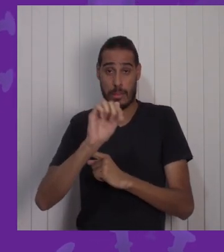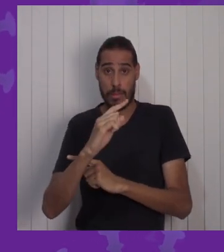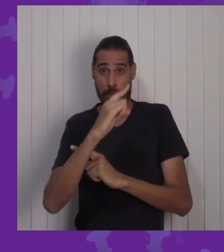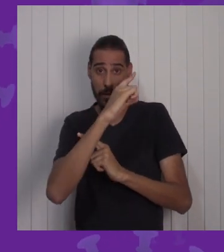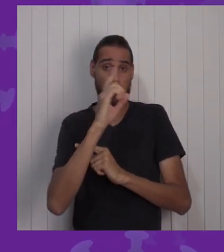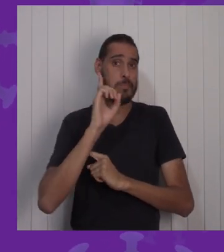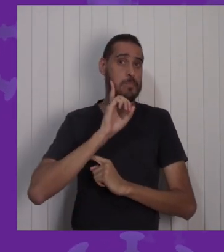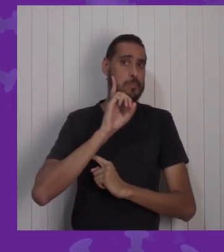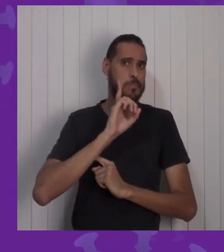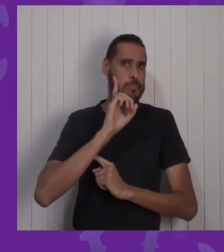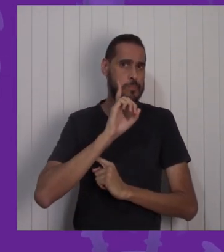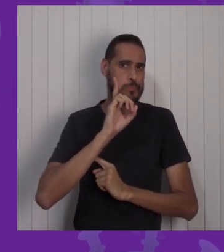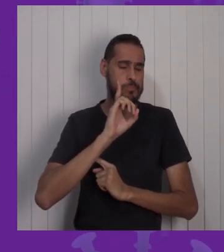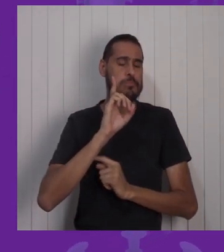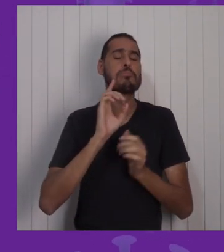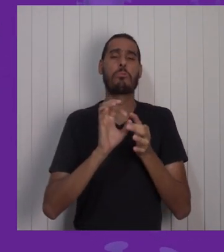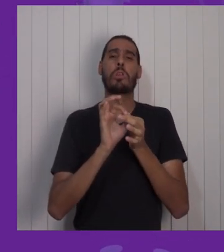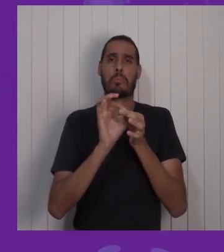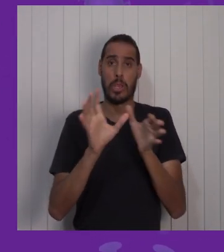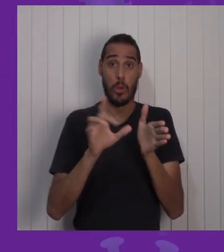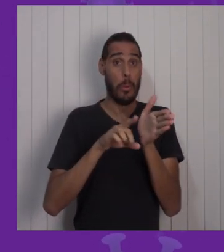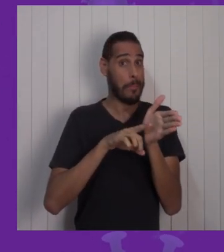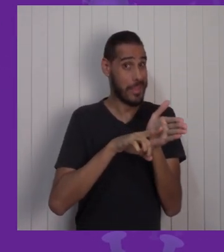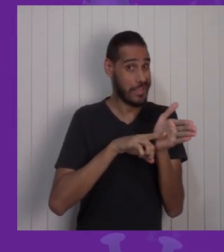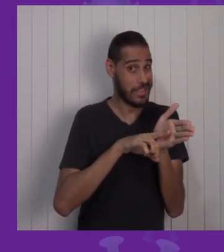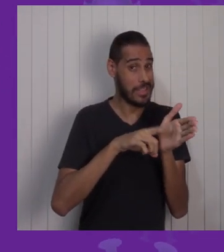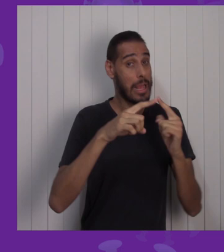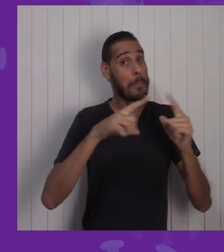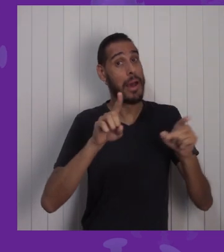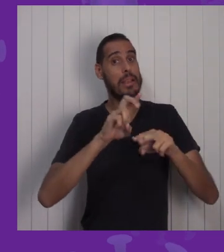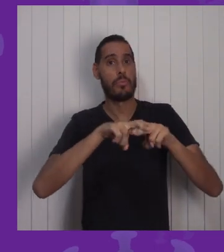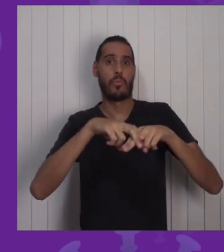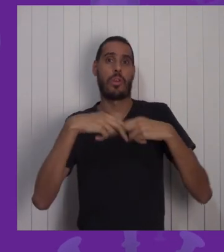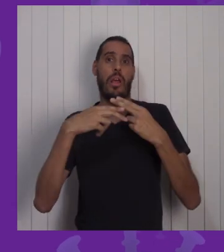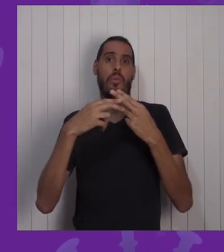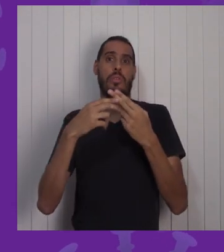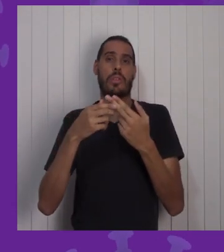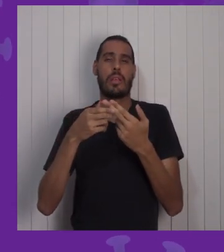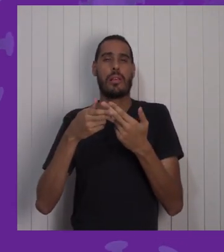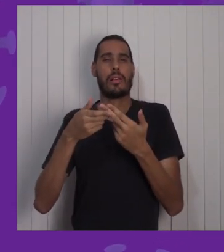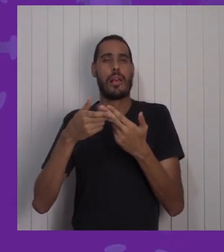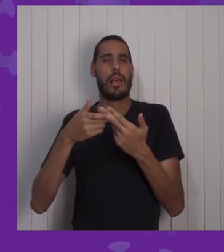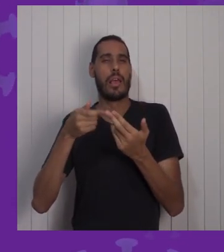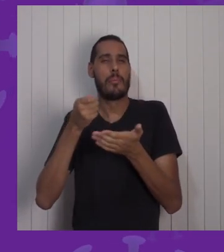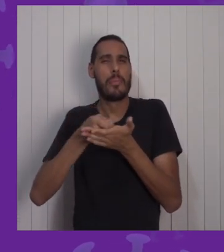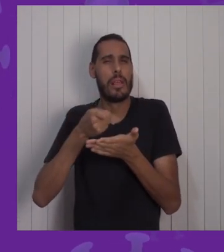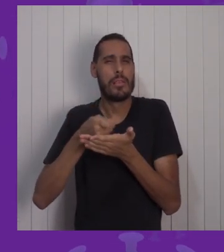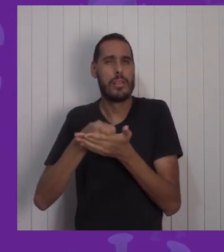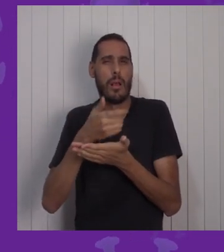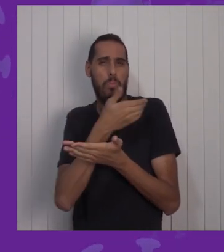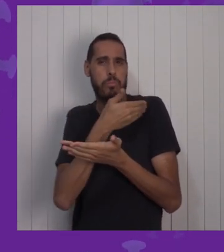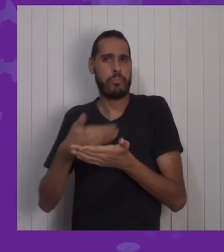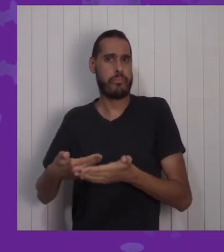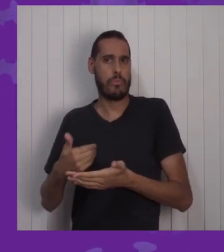Mas, do ponto de vista científico, não tem nenhum trabalho de pesquisa que assegure